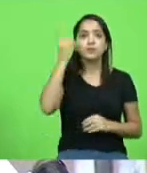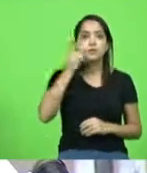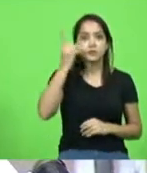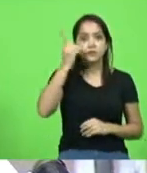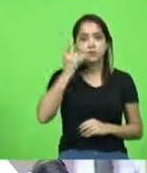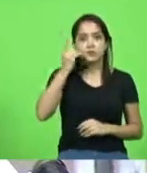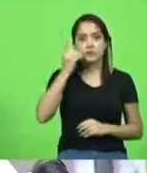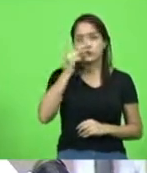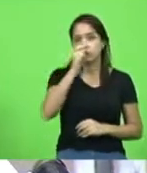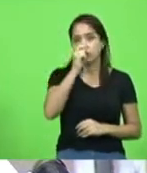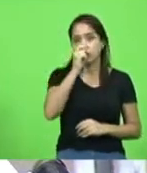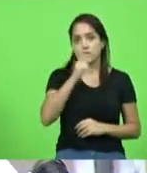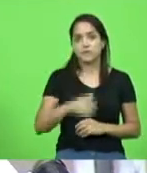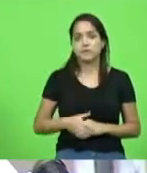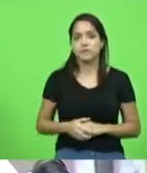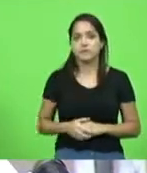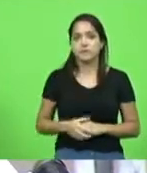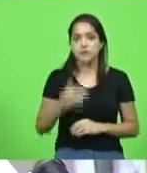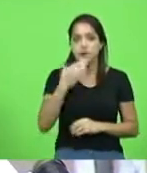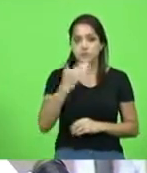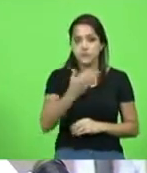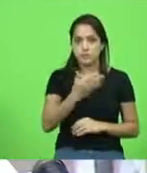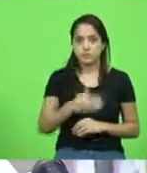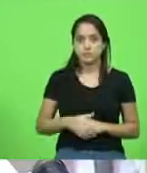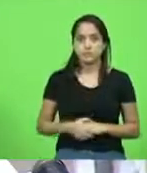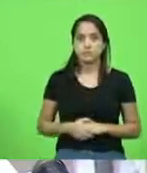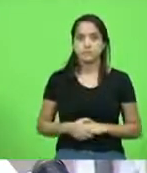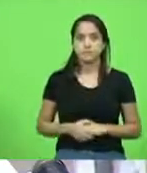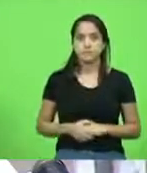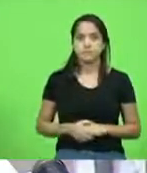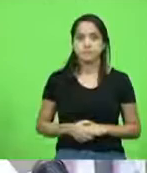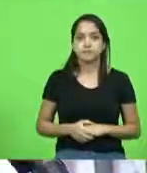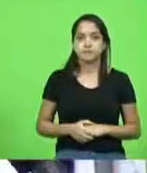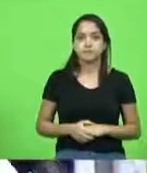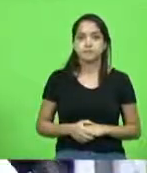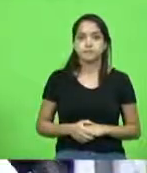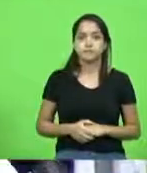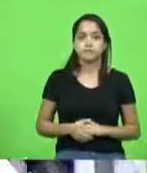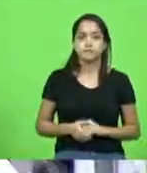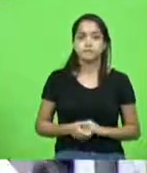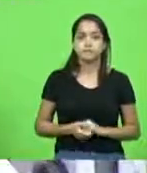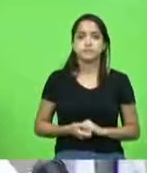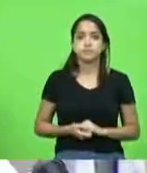João Amin a pedido o João G1